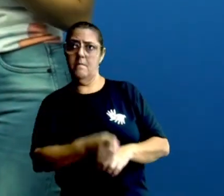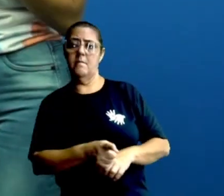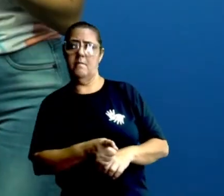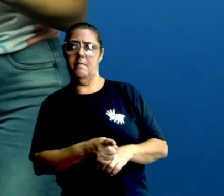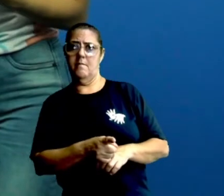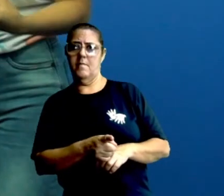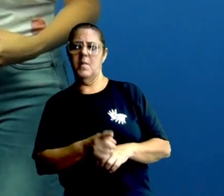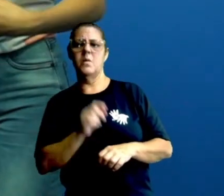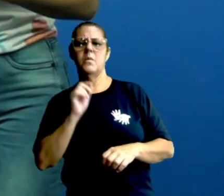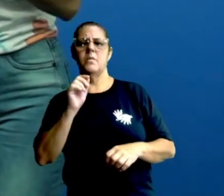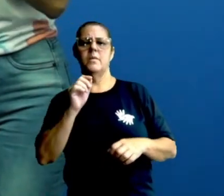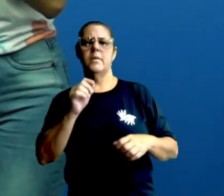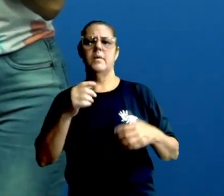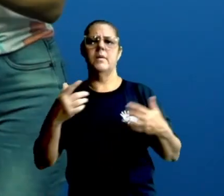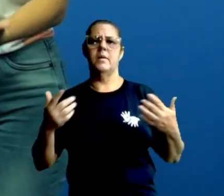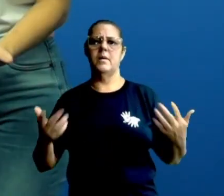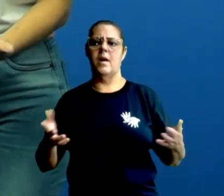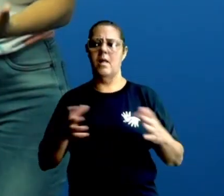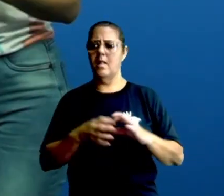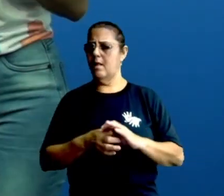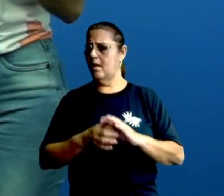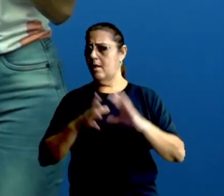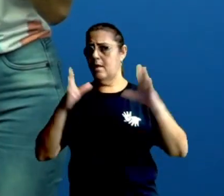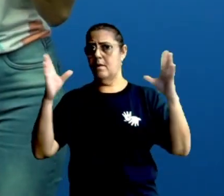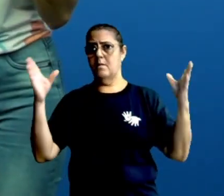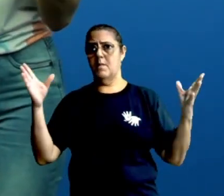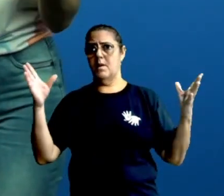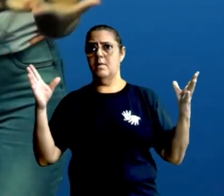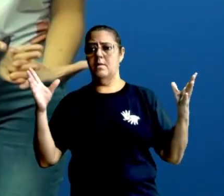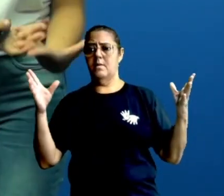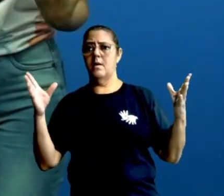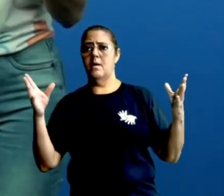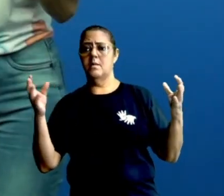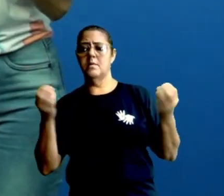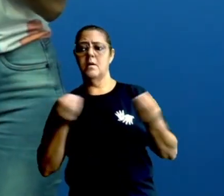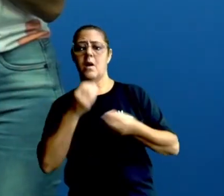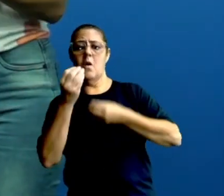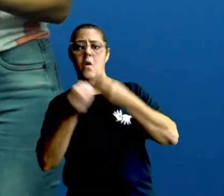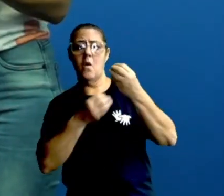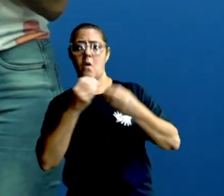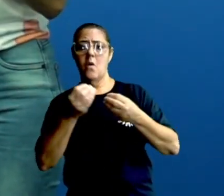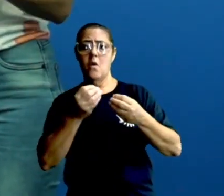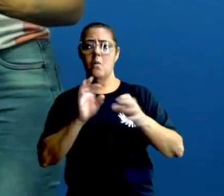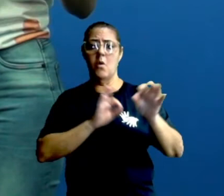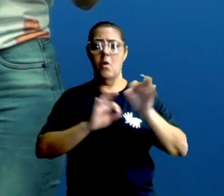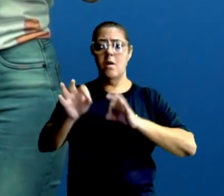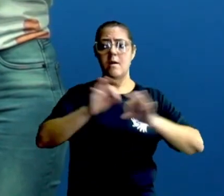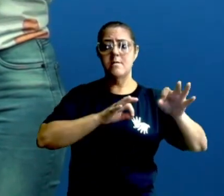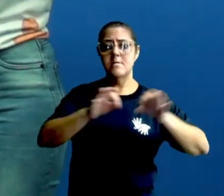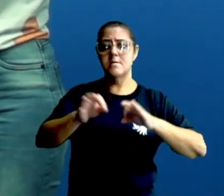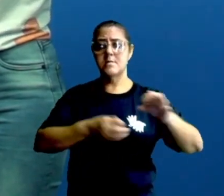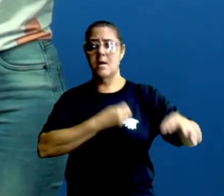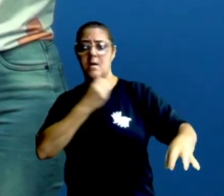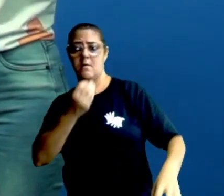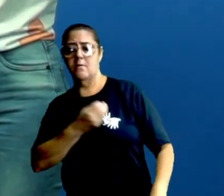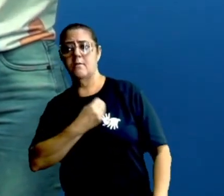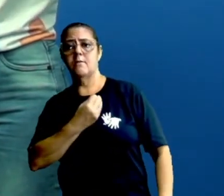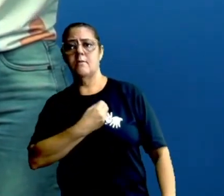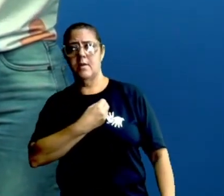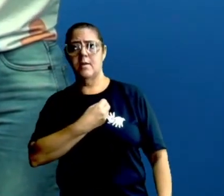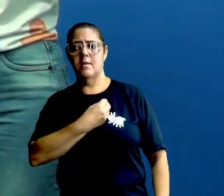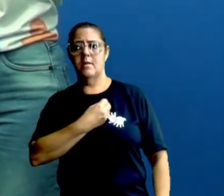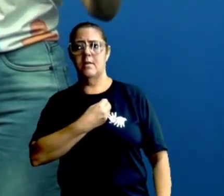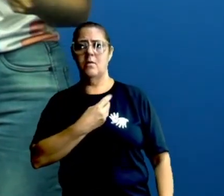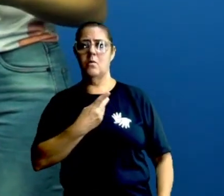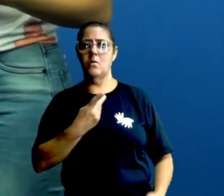O que é isso, gente? Liberdade com relação às formas de administração e de vida do que